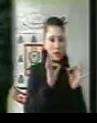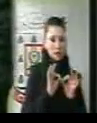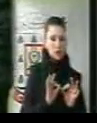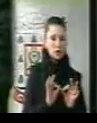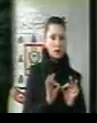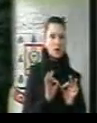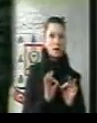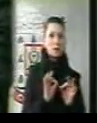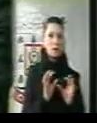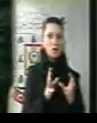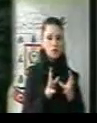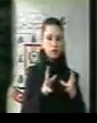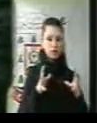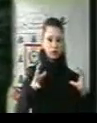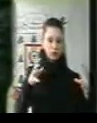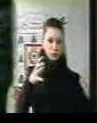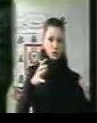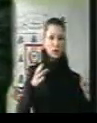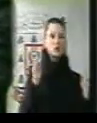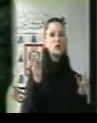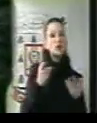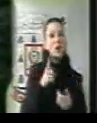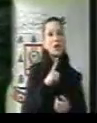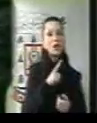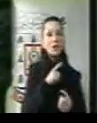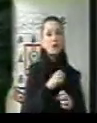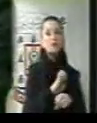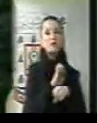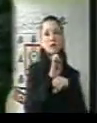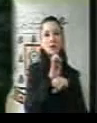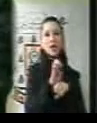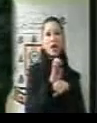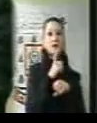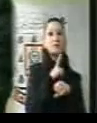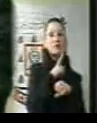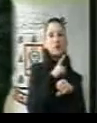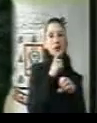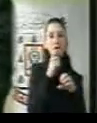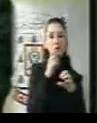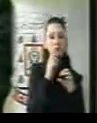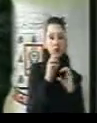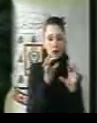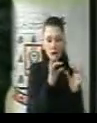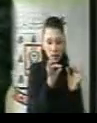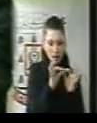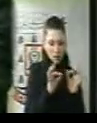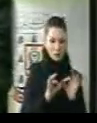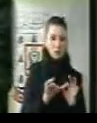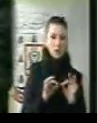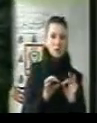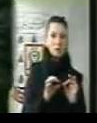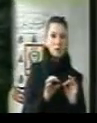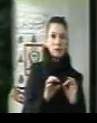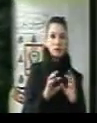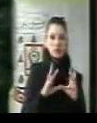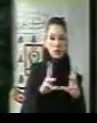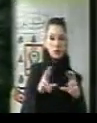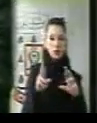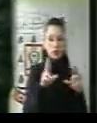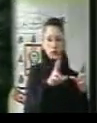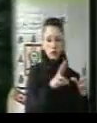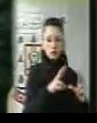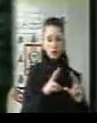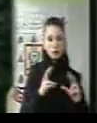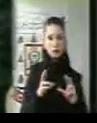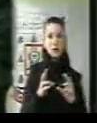ou seja, já que é um órgão estadualizado, é um planejamento das regiões no que diz respeito a essa humanização, ou